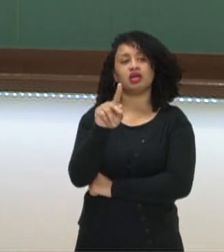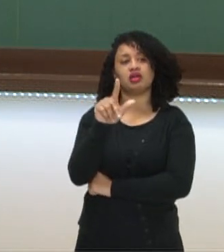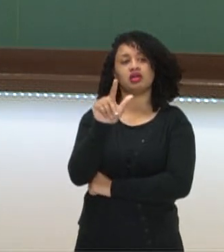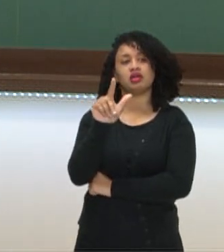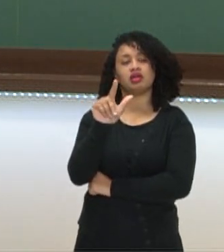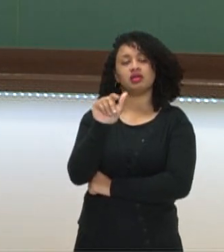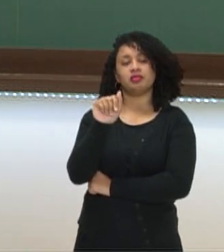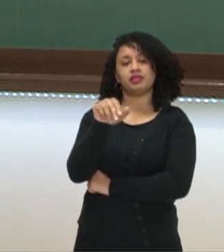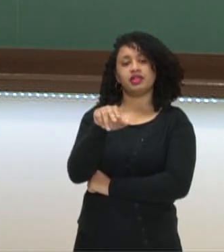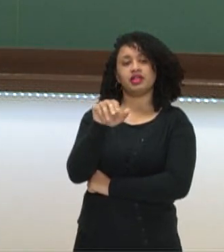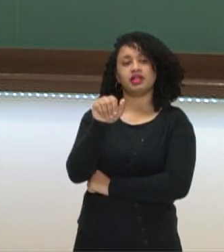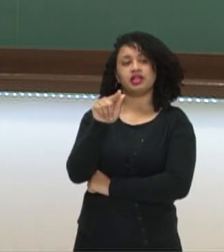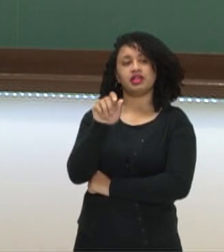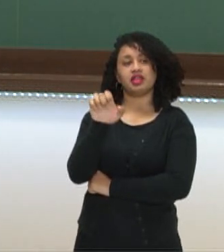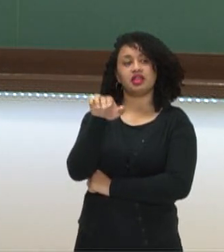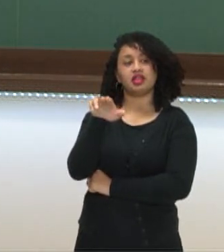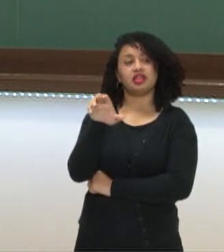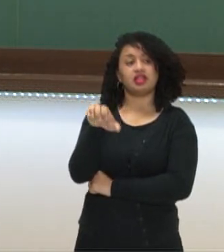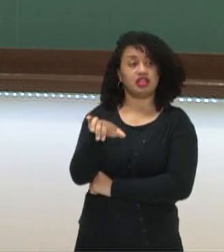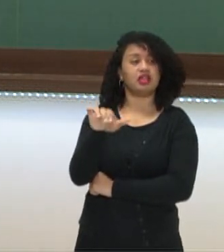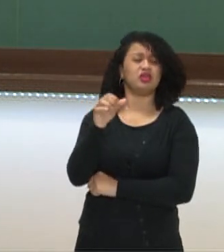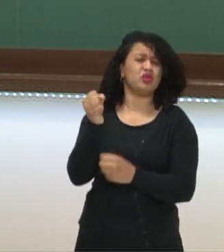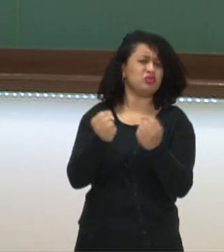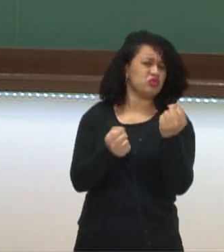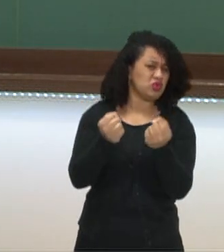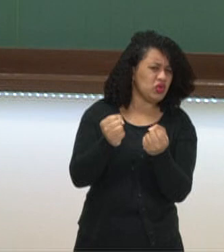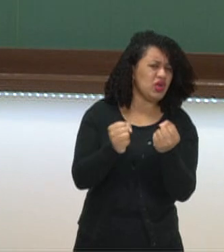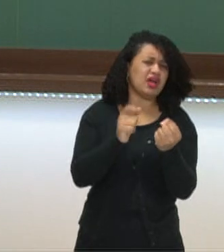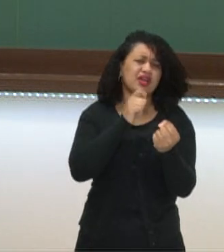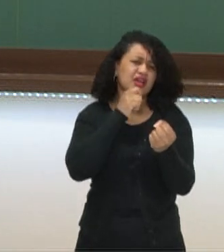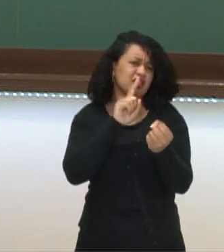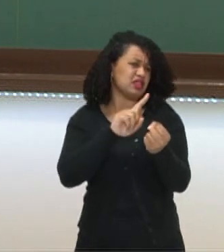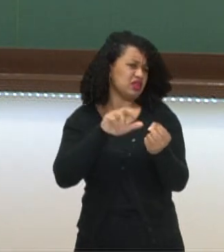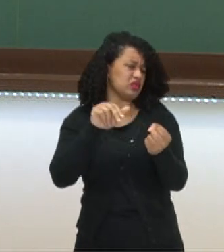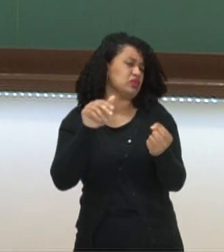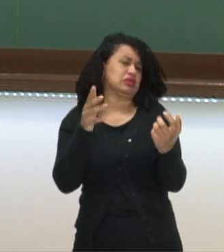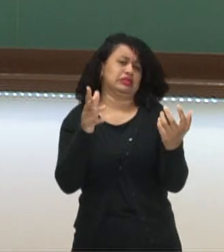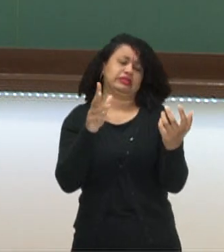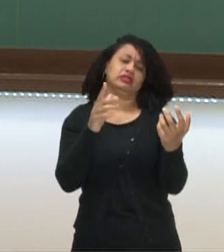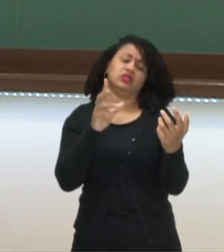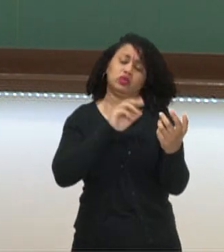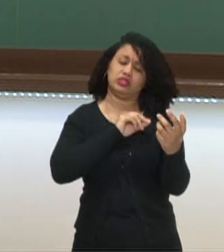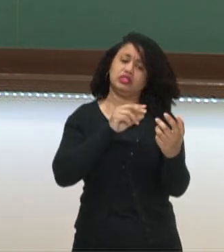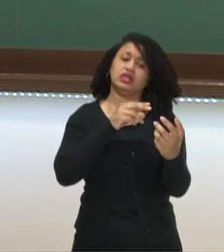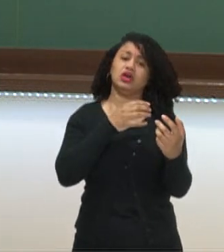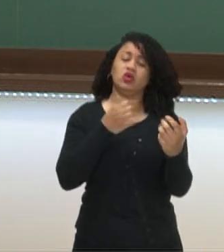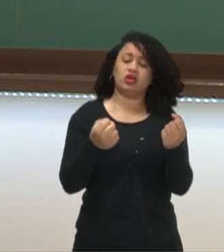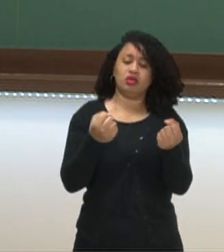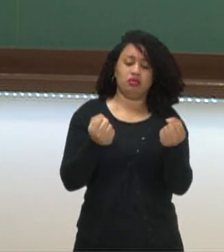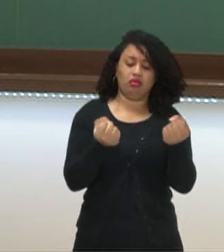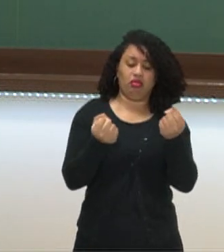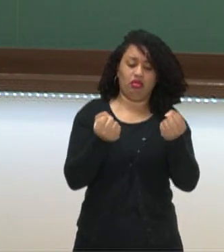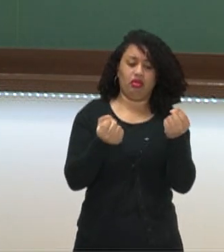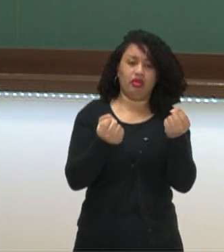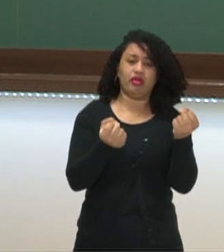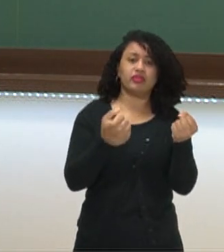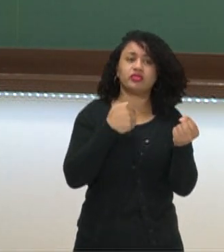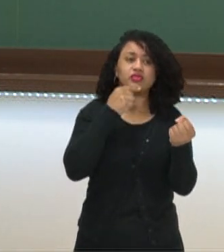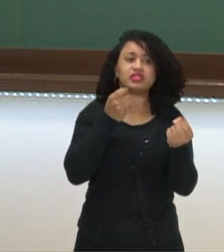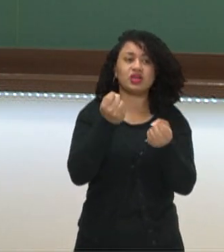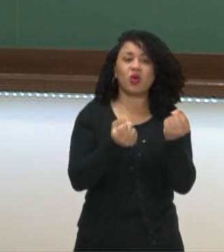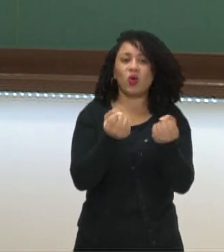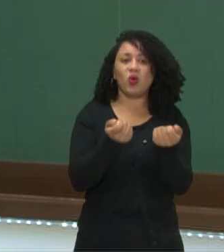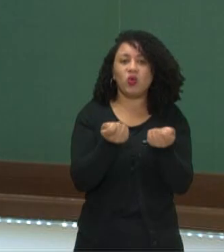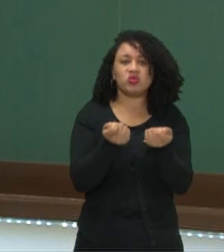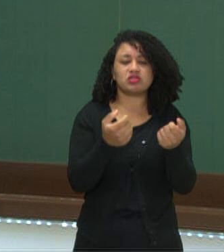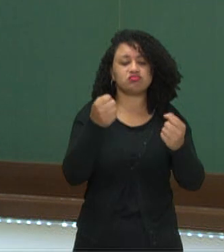nunca, motorista que nunca aquaplanou, olha, cara, é uma sensação horrível de sentir o volante leve nas suas mãos, né? Então, veja que você tem